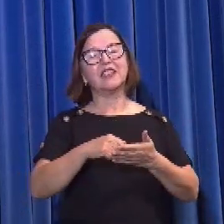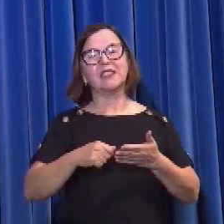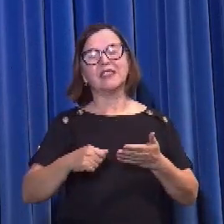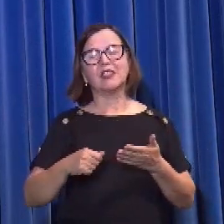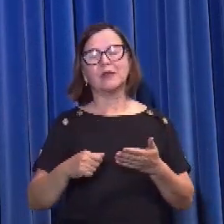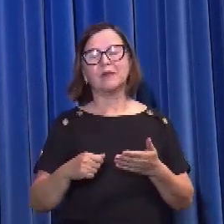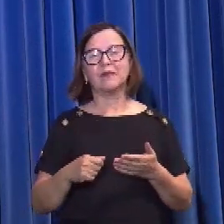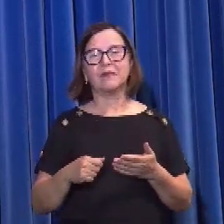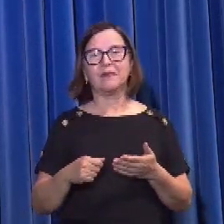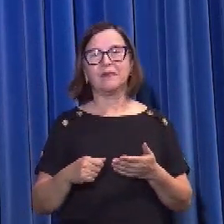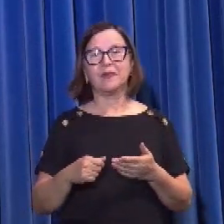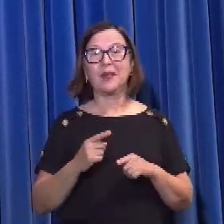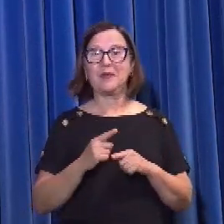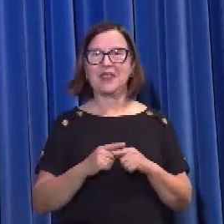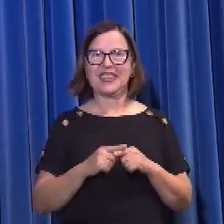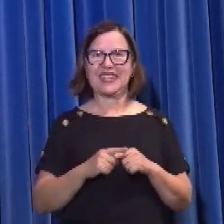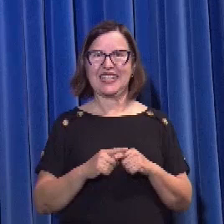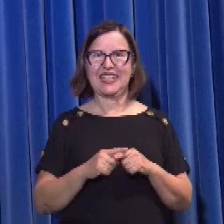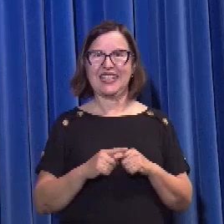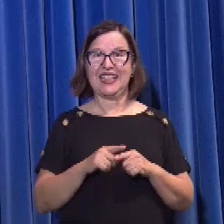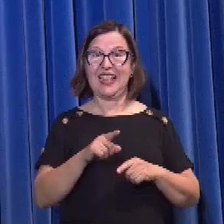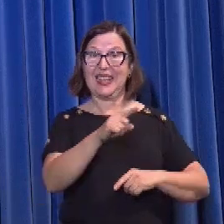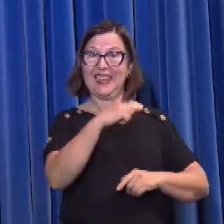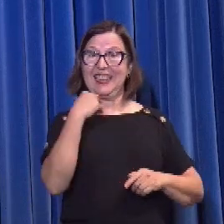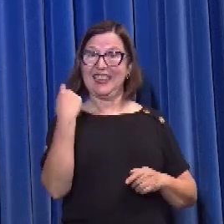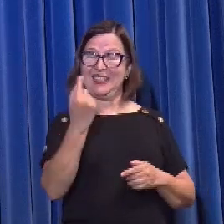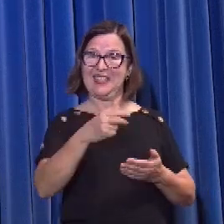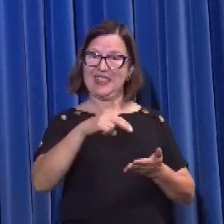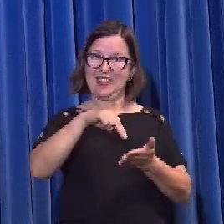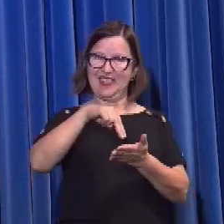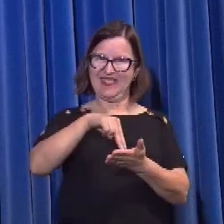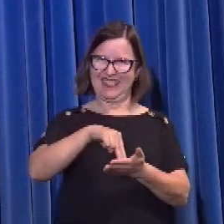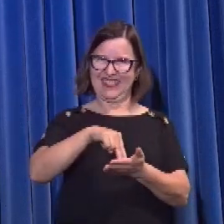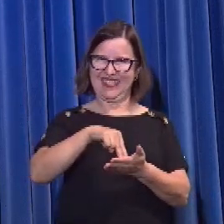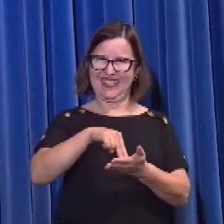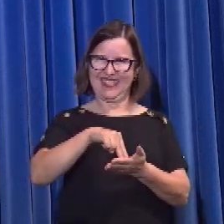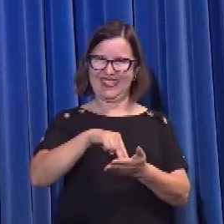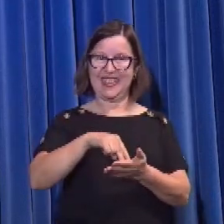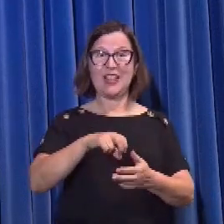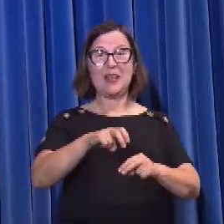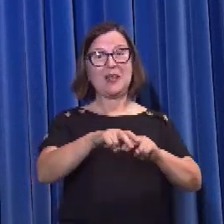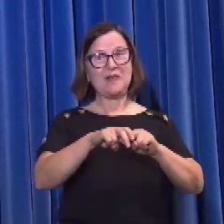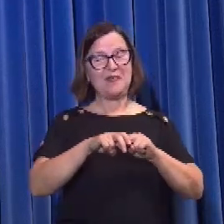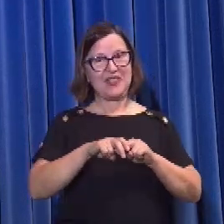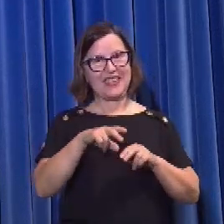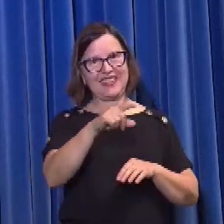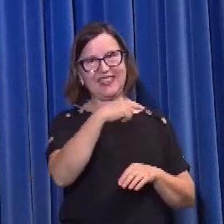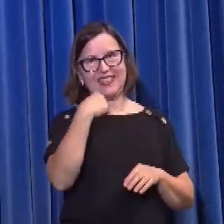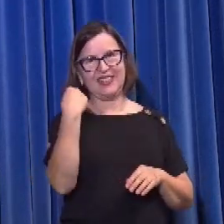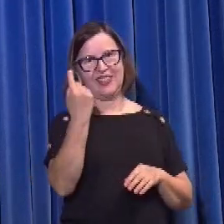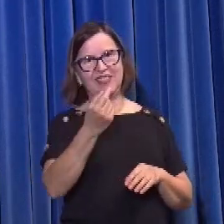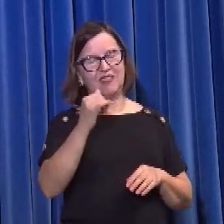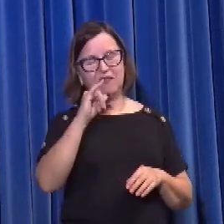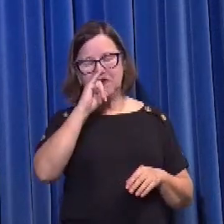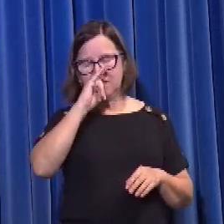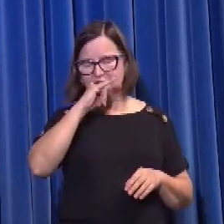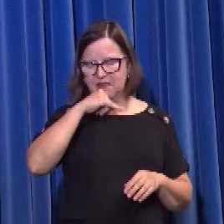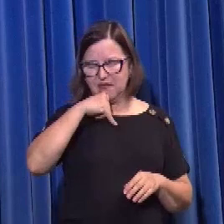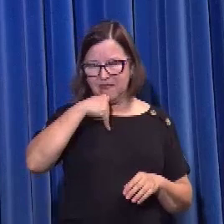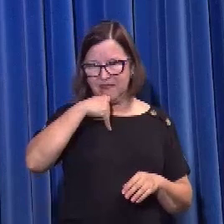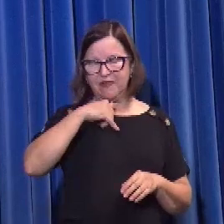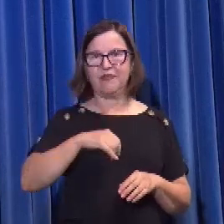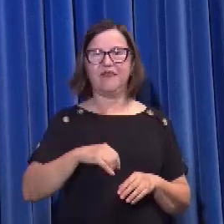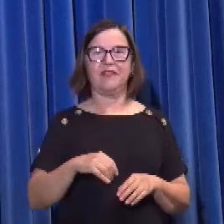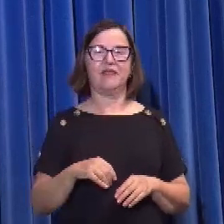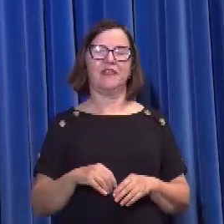porque nós perseveramos. É por isso que nós não nos abatemos.